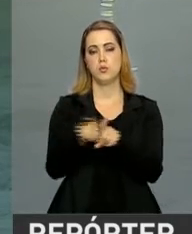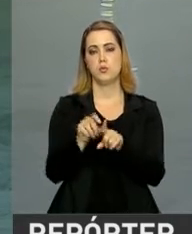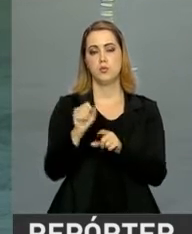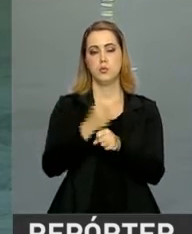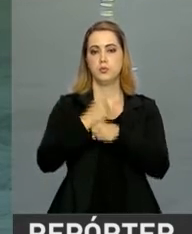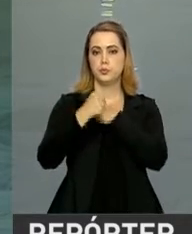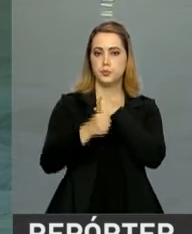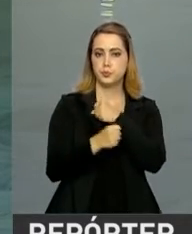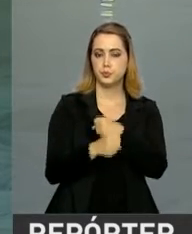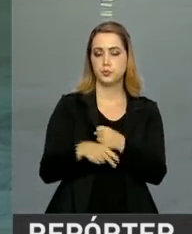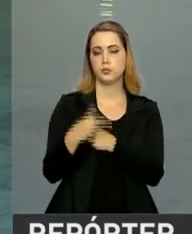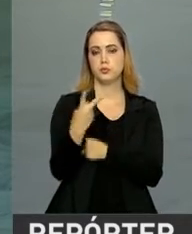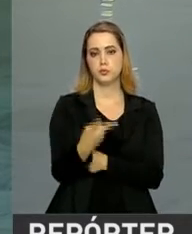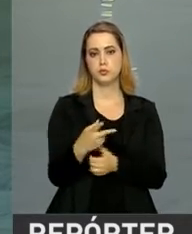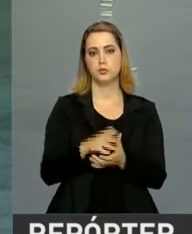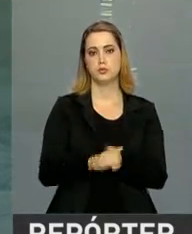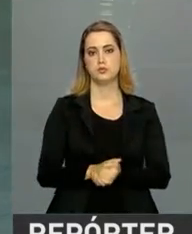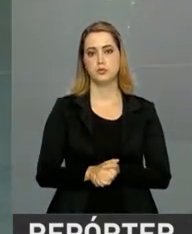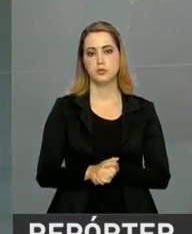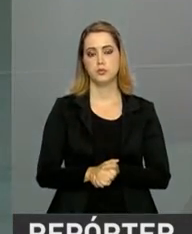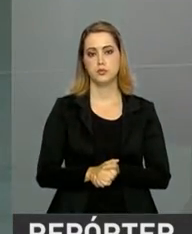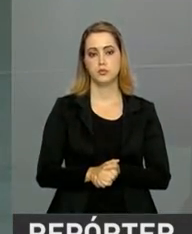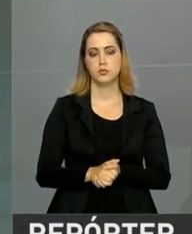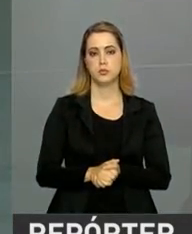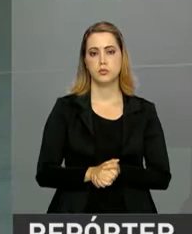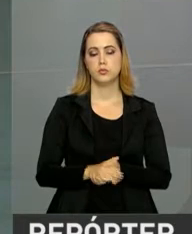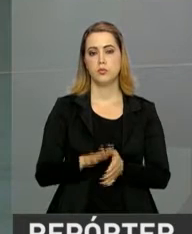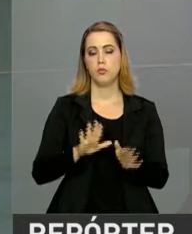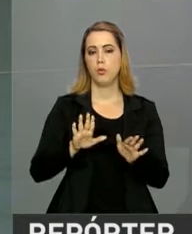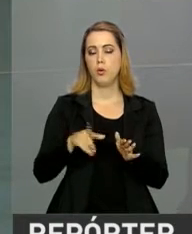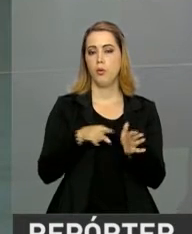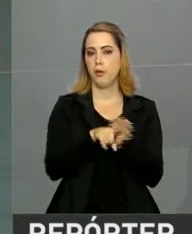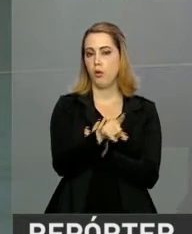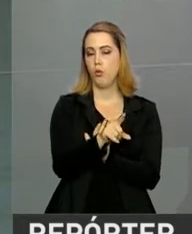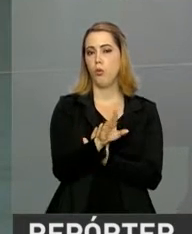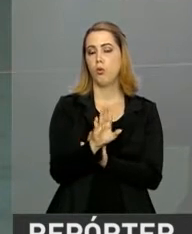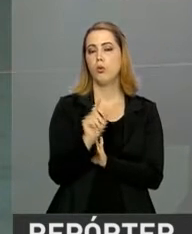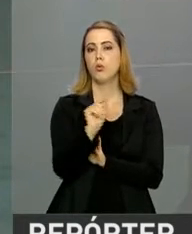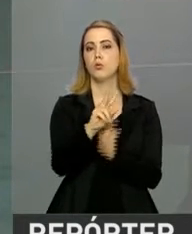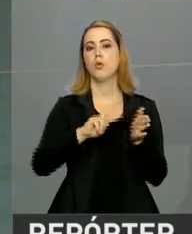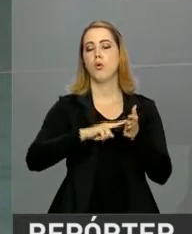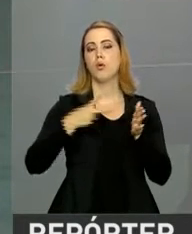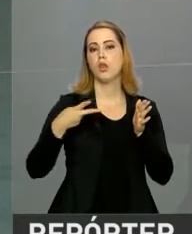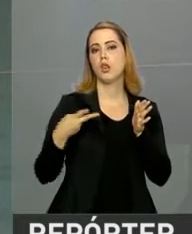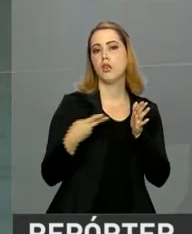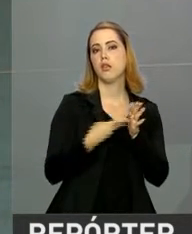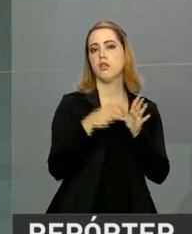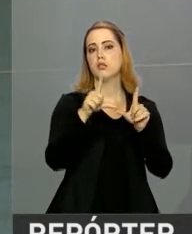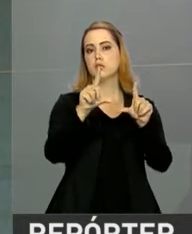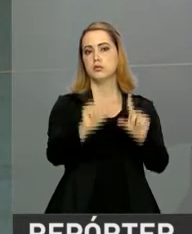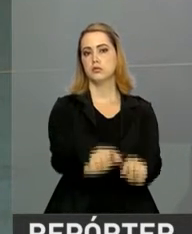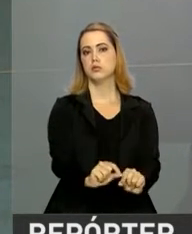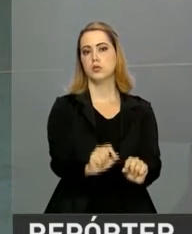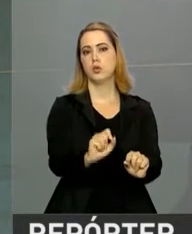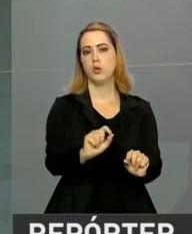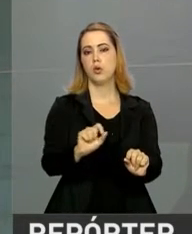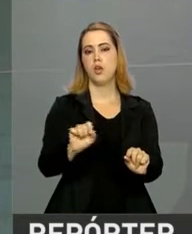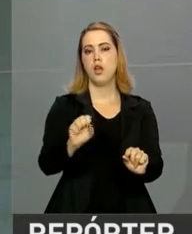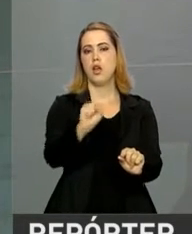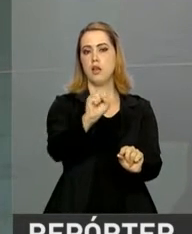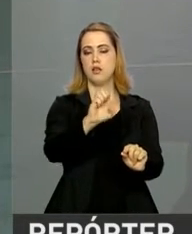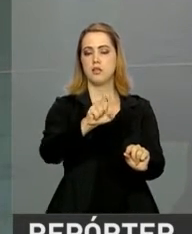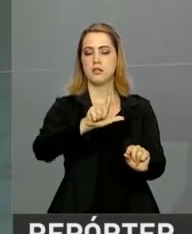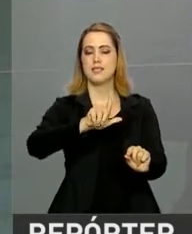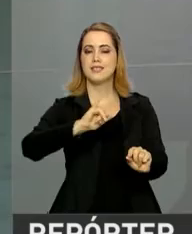2018 zé luís o paulo agora qual é o que representa essa queda e qual a influência da selic na